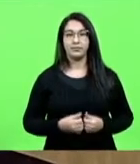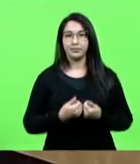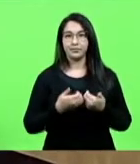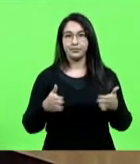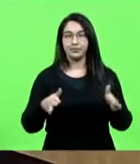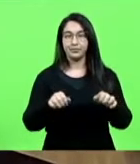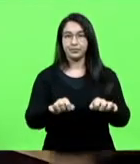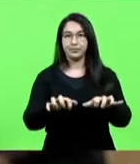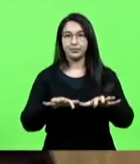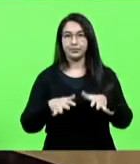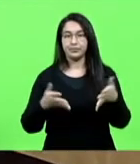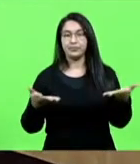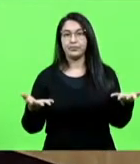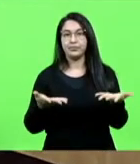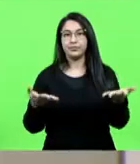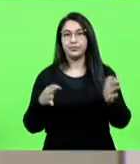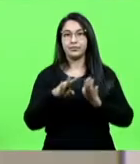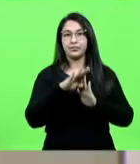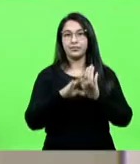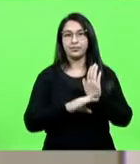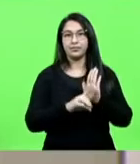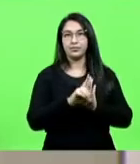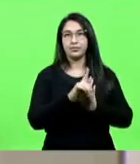a sessão, passamos à ordem do dia.